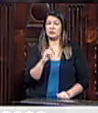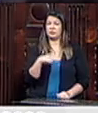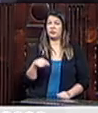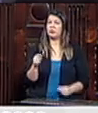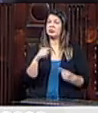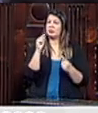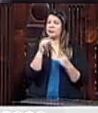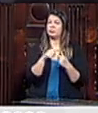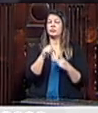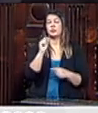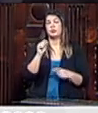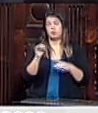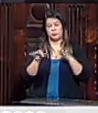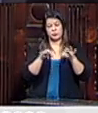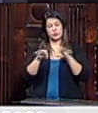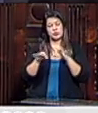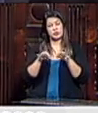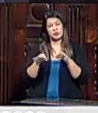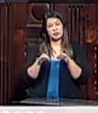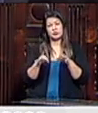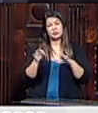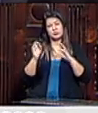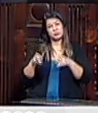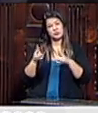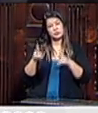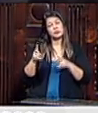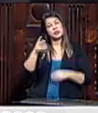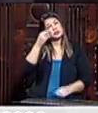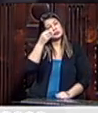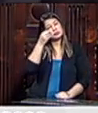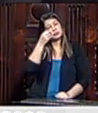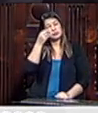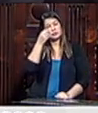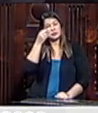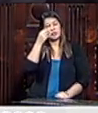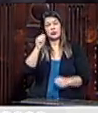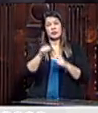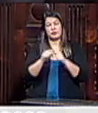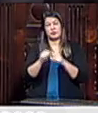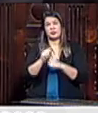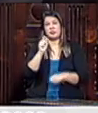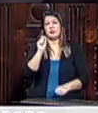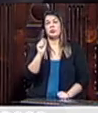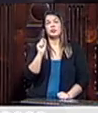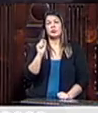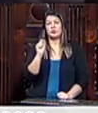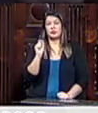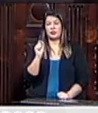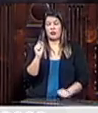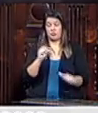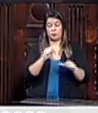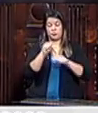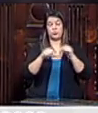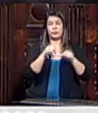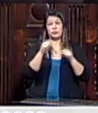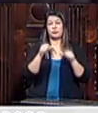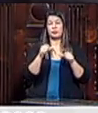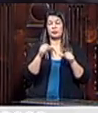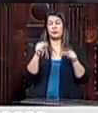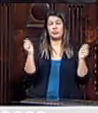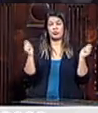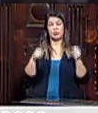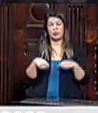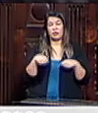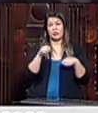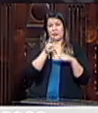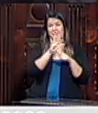gente pegar esse projeto e realmente tentar fazer com que ele virasse lei e